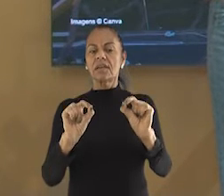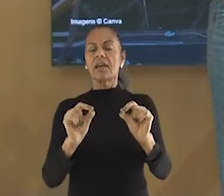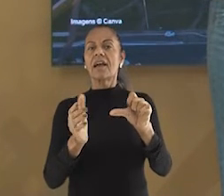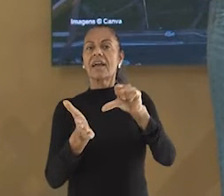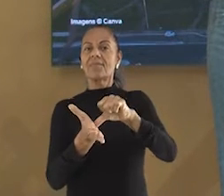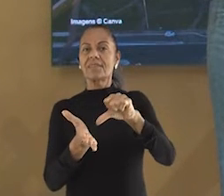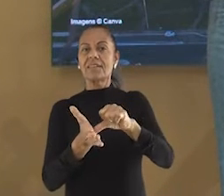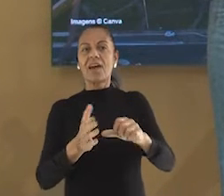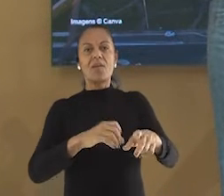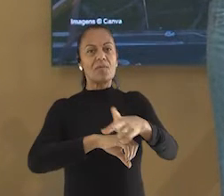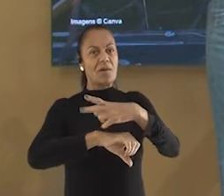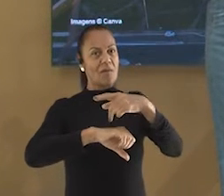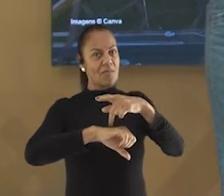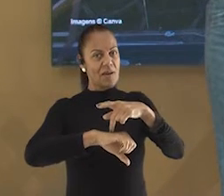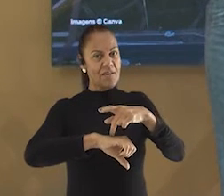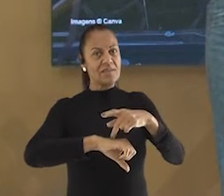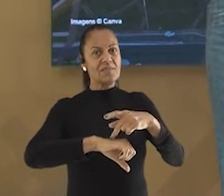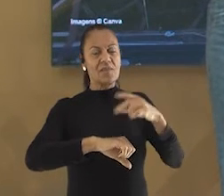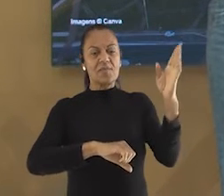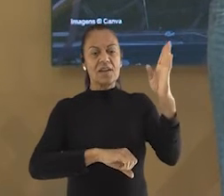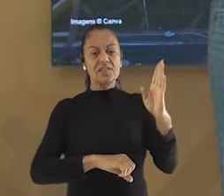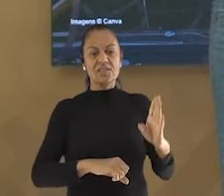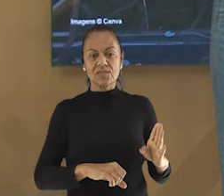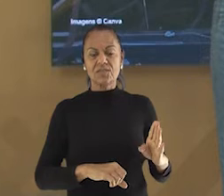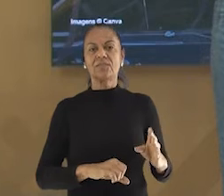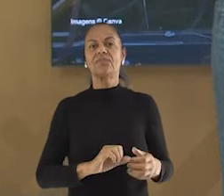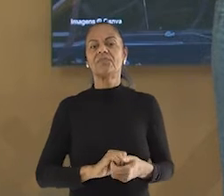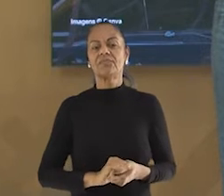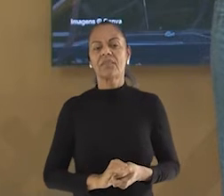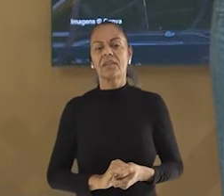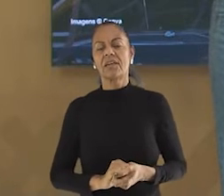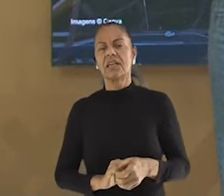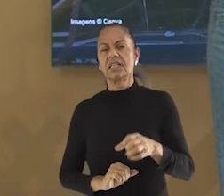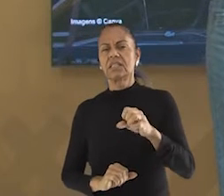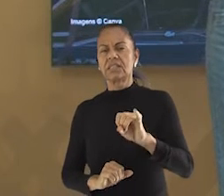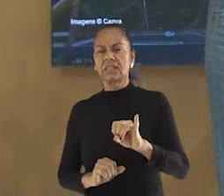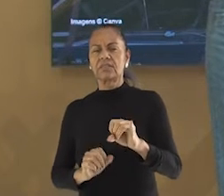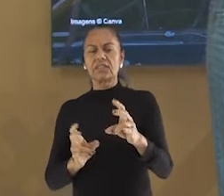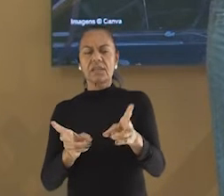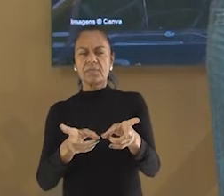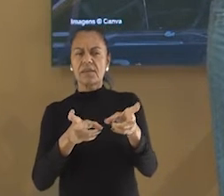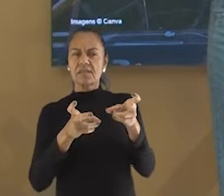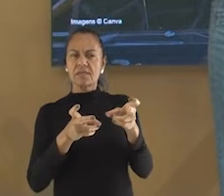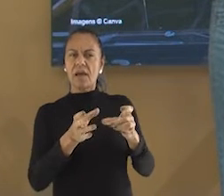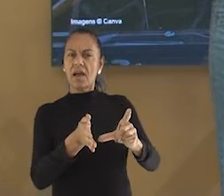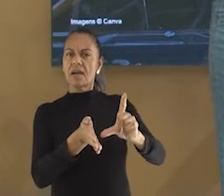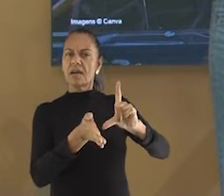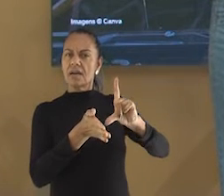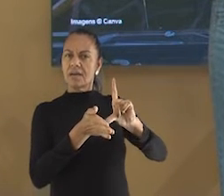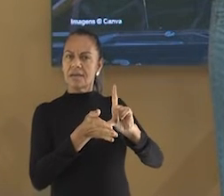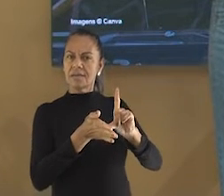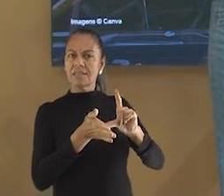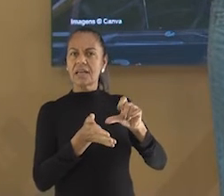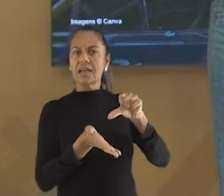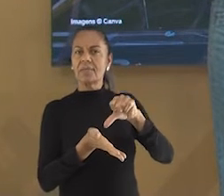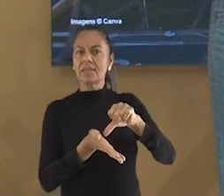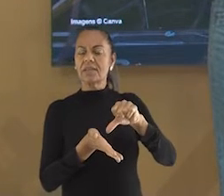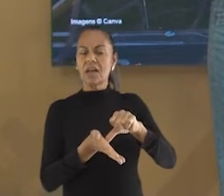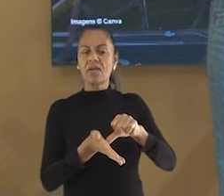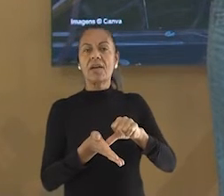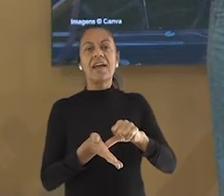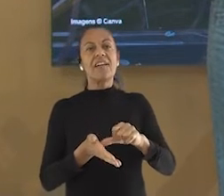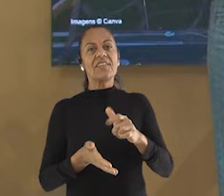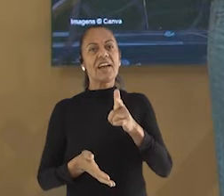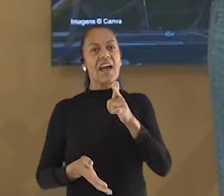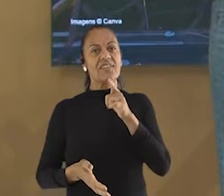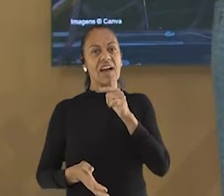nacional. O objetivo era levar a capital do país para o interior do território brasileiro. Se observarmos as